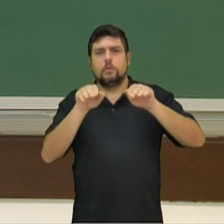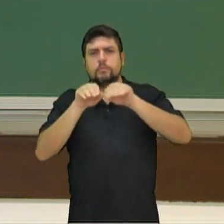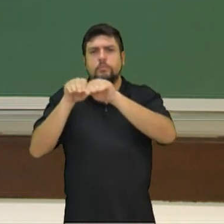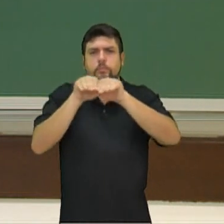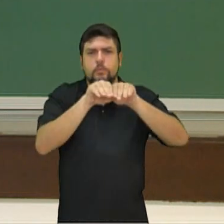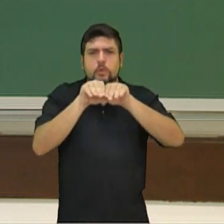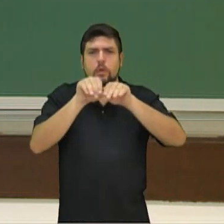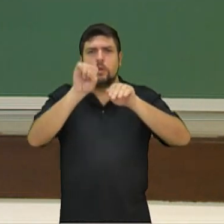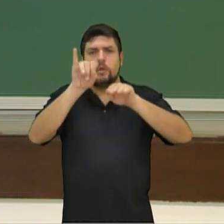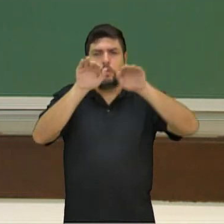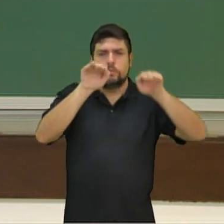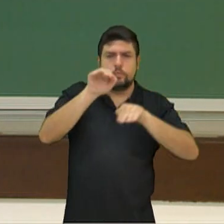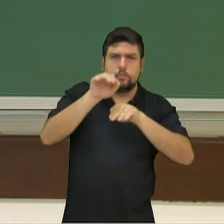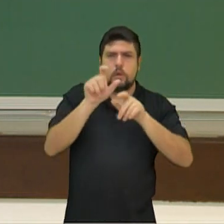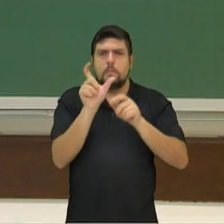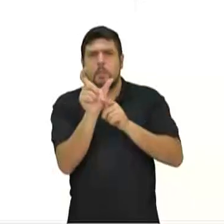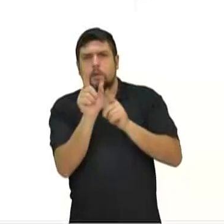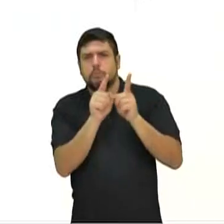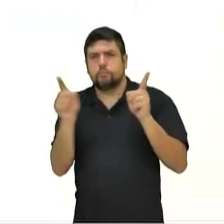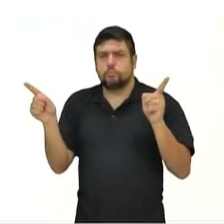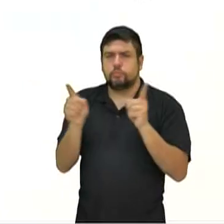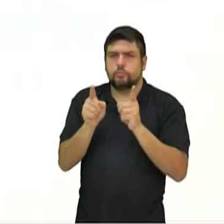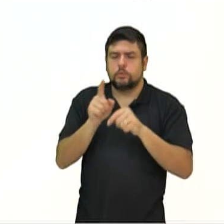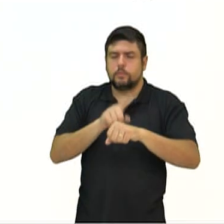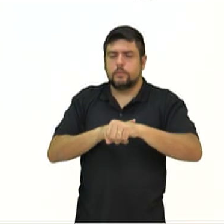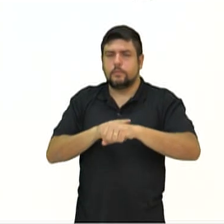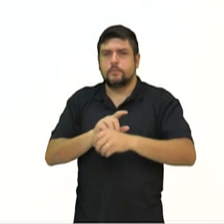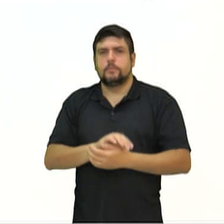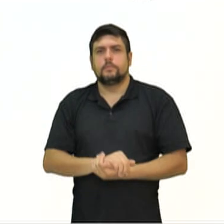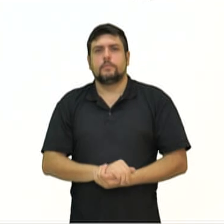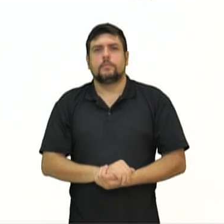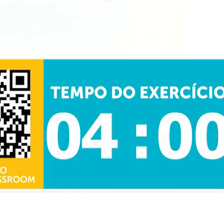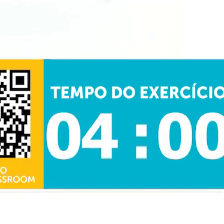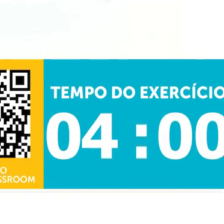ele é longo, pensa aí, a gente já conversa.